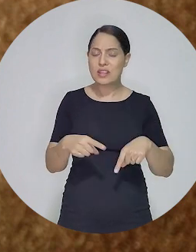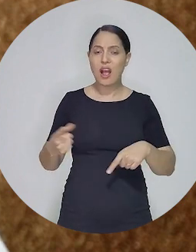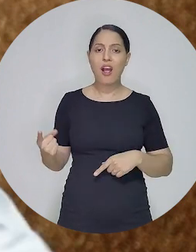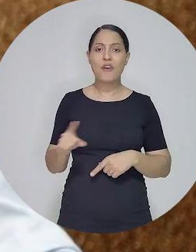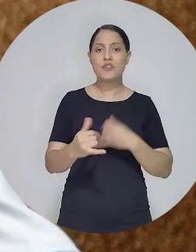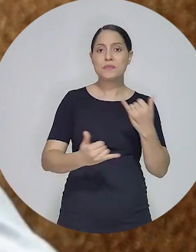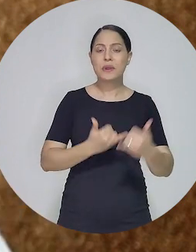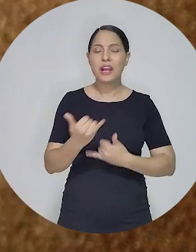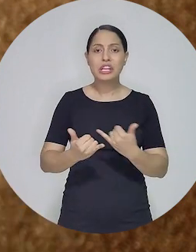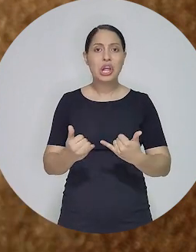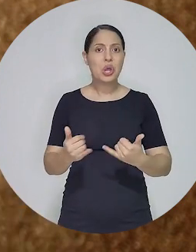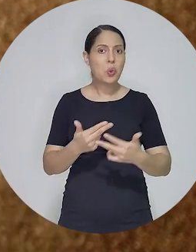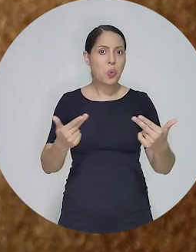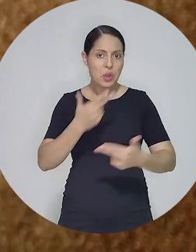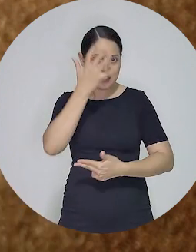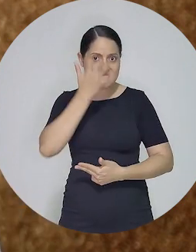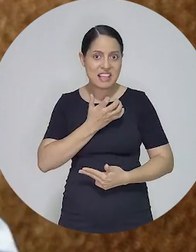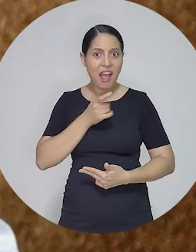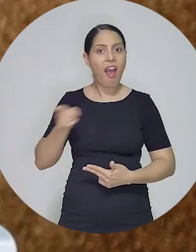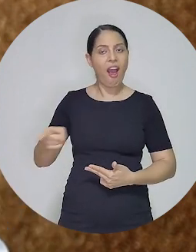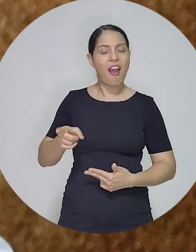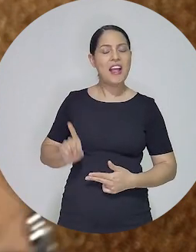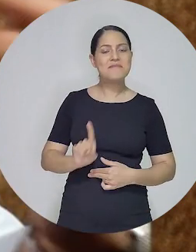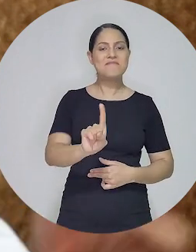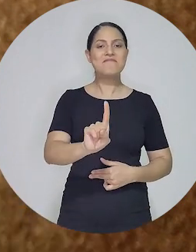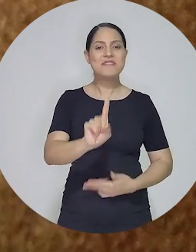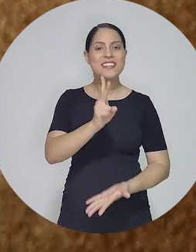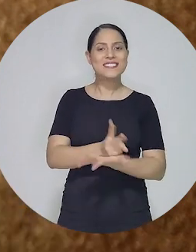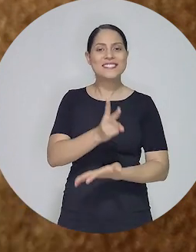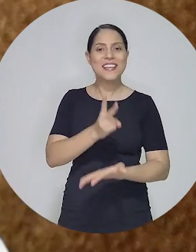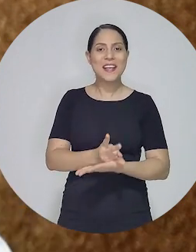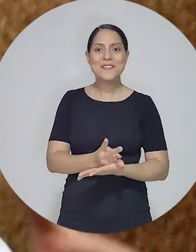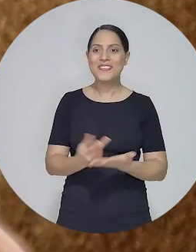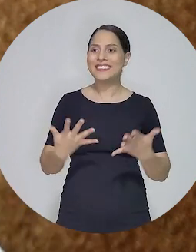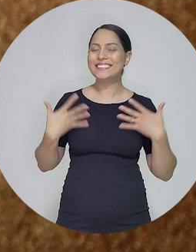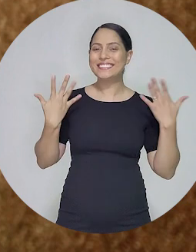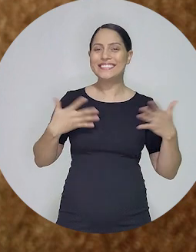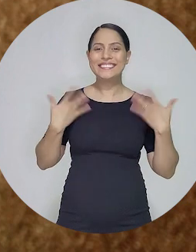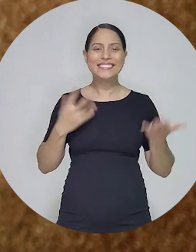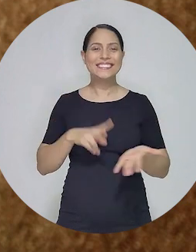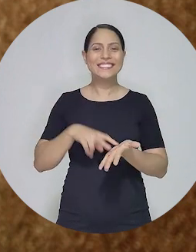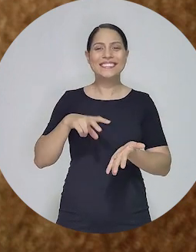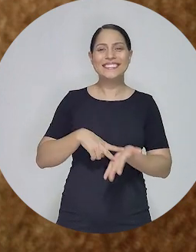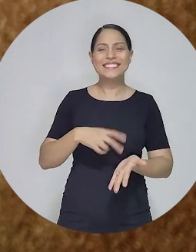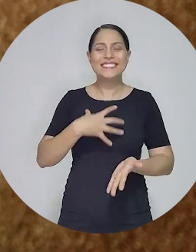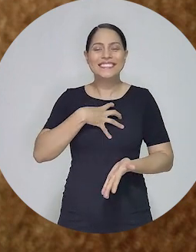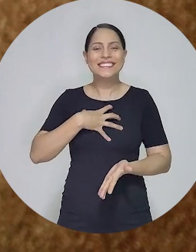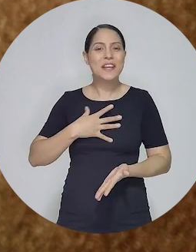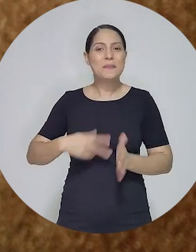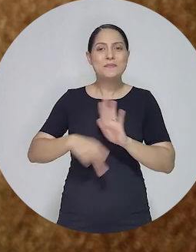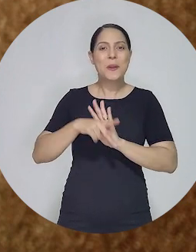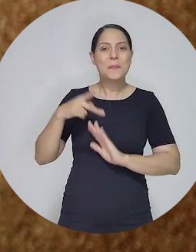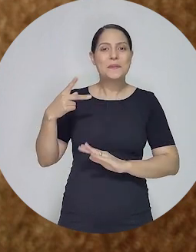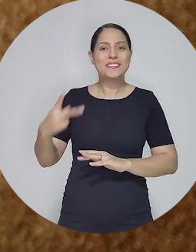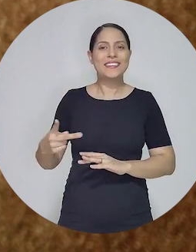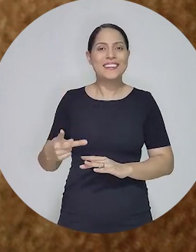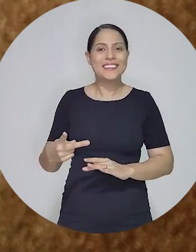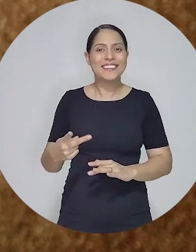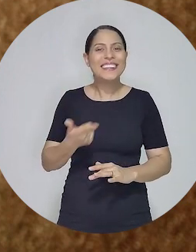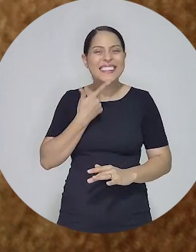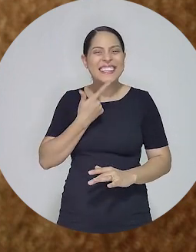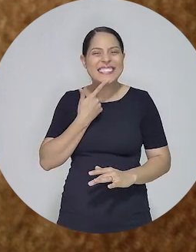qualquer intervenção que ele fizesse, se fosse uma brincadeira, se fosse uma coisa mais séria, ele ia sempre fazer de uma forma muito espontânea